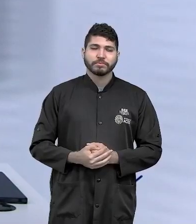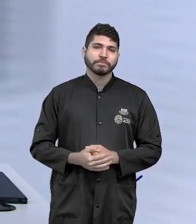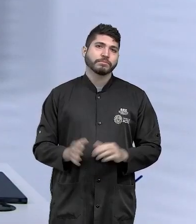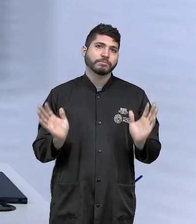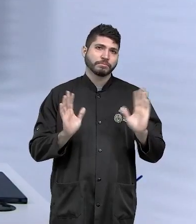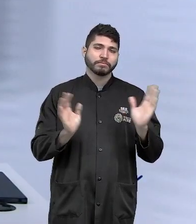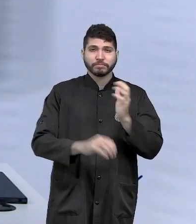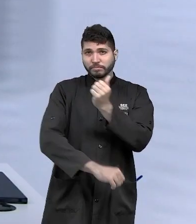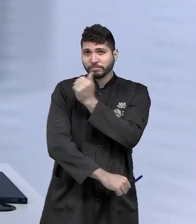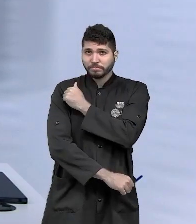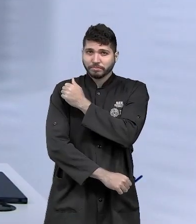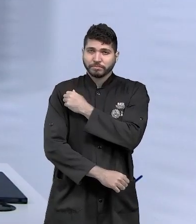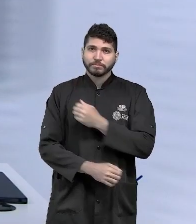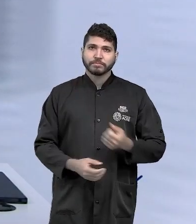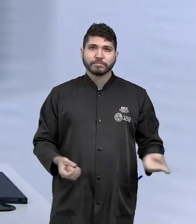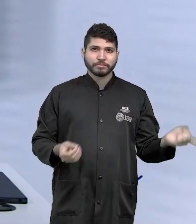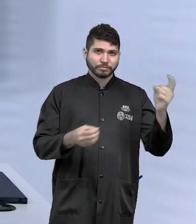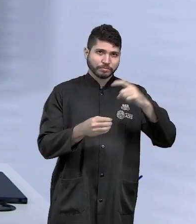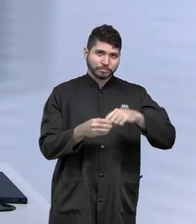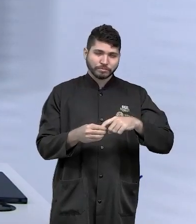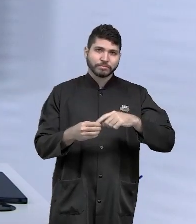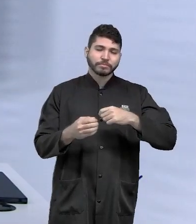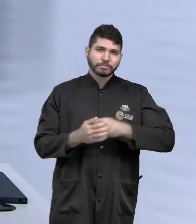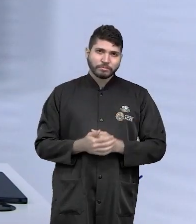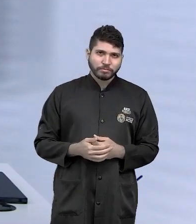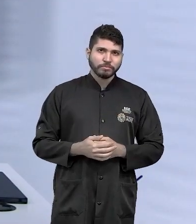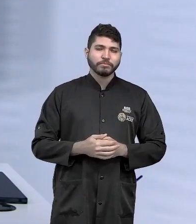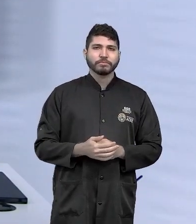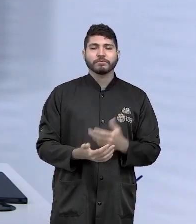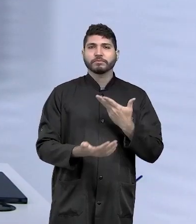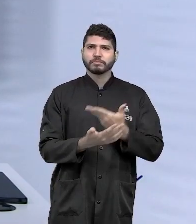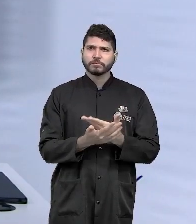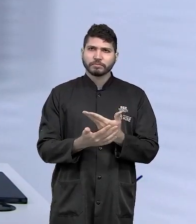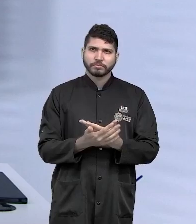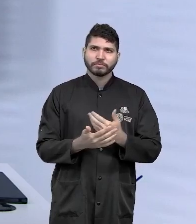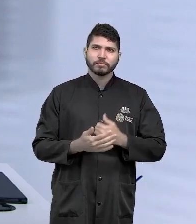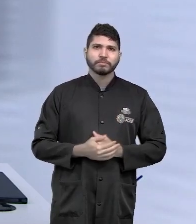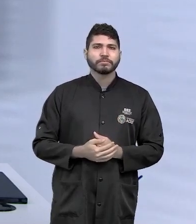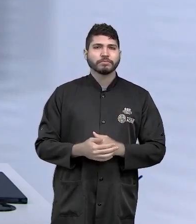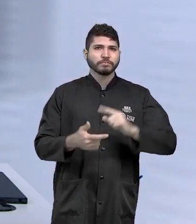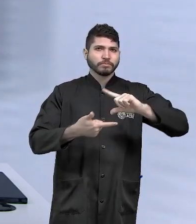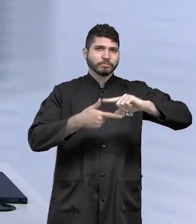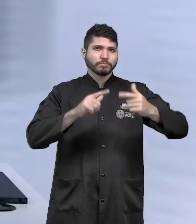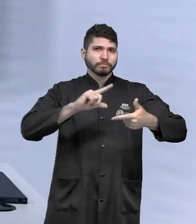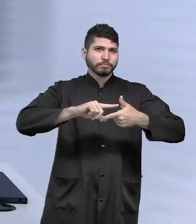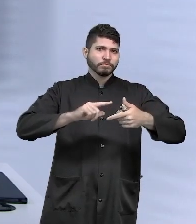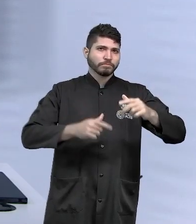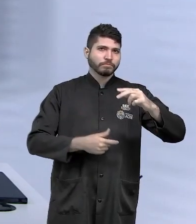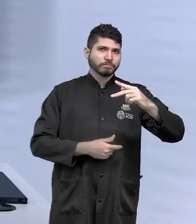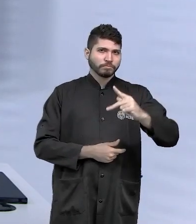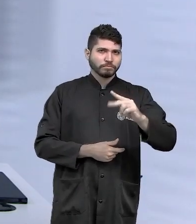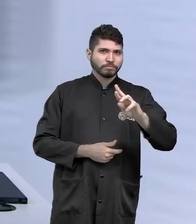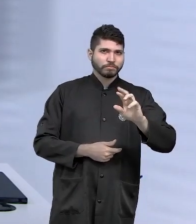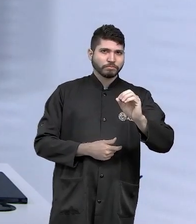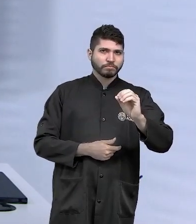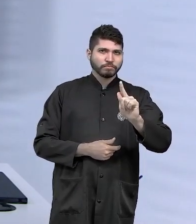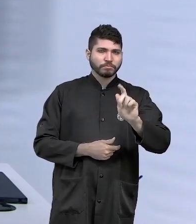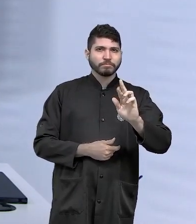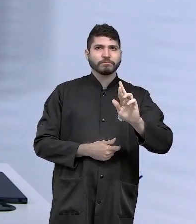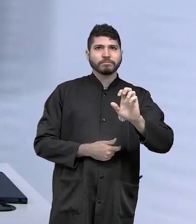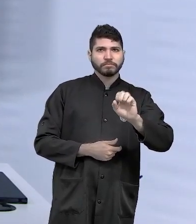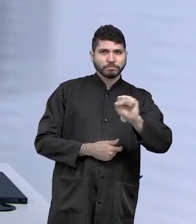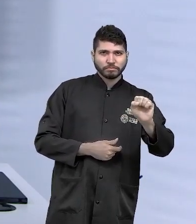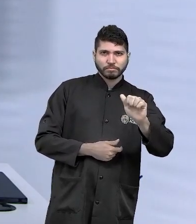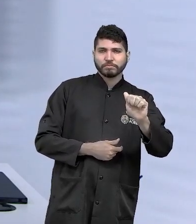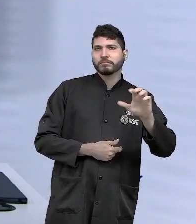Olá, estudante! Estamos de volta com mais uma aula envolvendo a ideia de progressão geométrica, ok? Essa aula agora vai ser abordada,